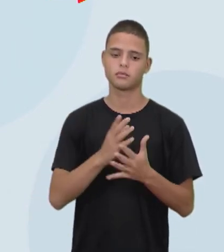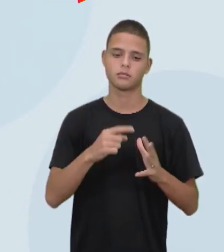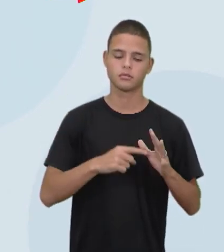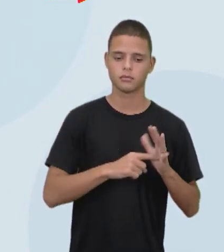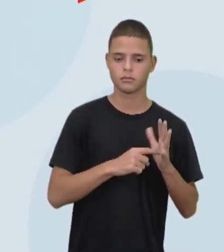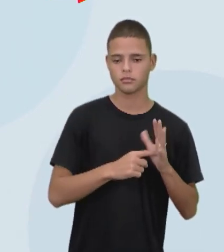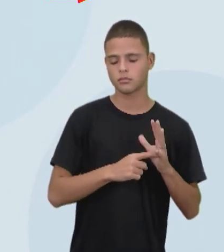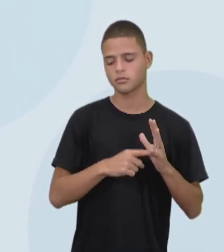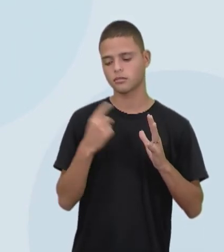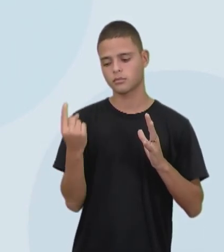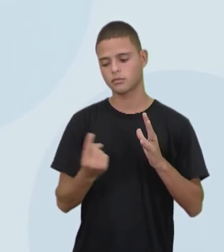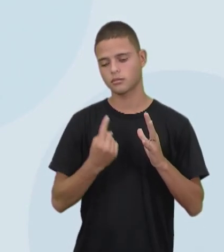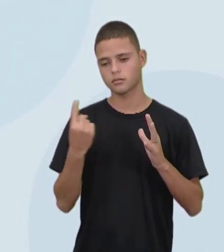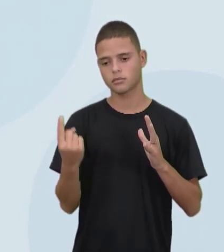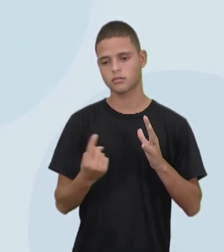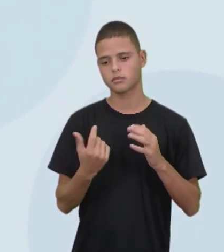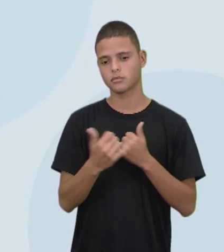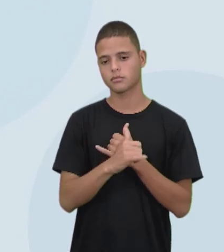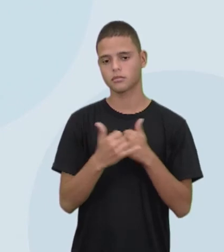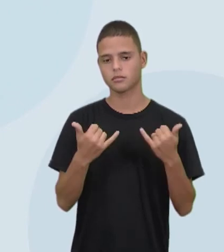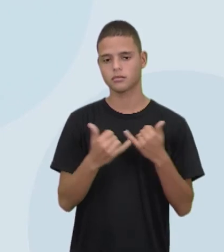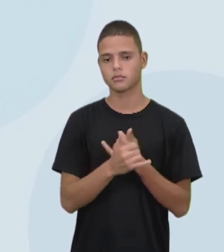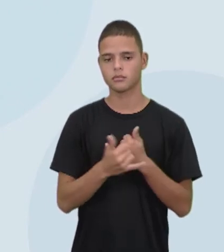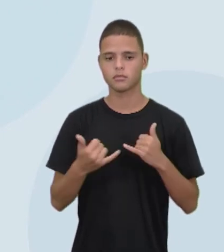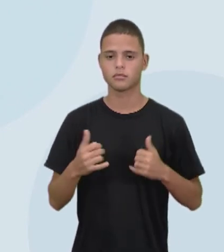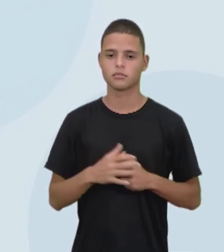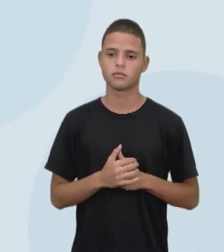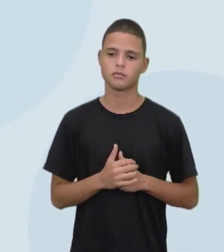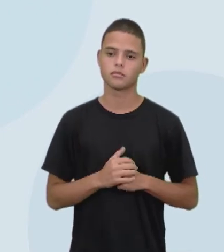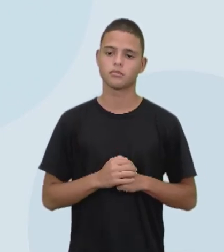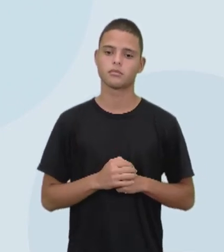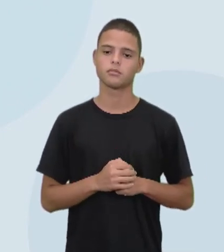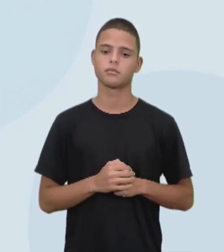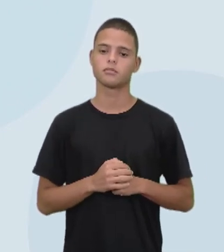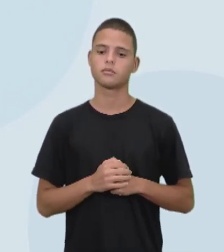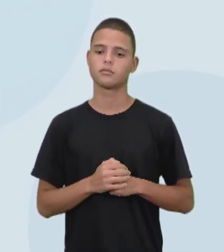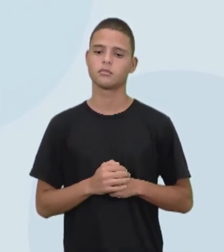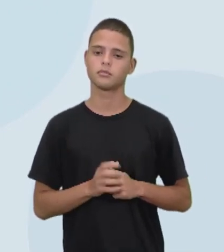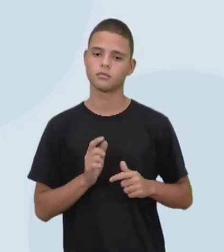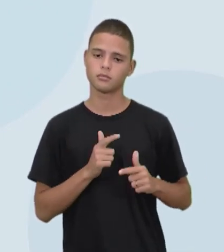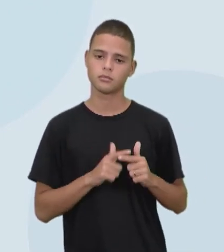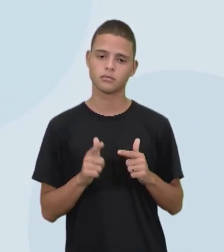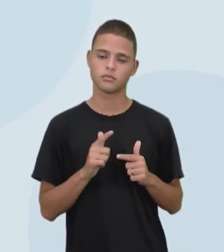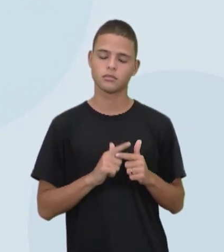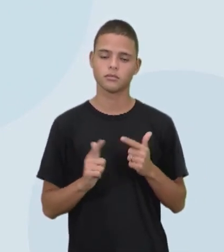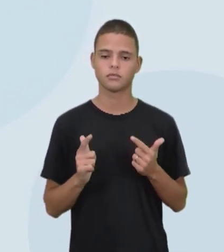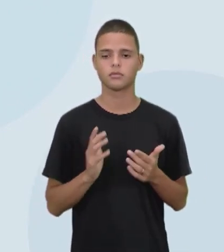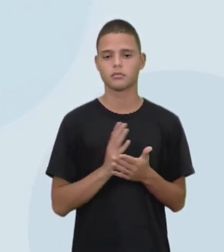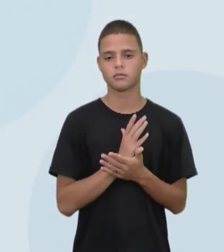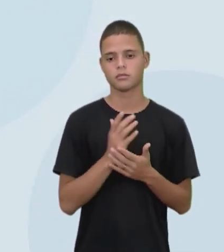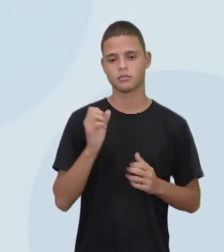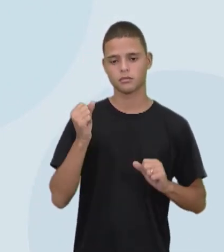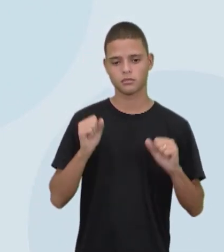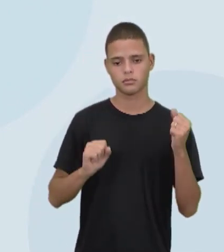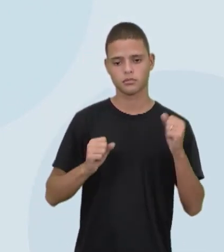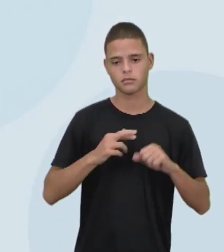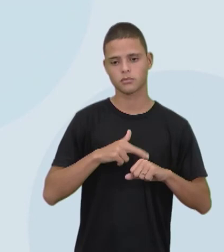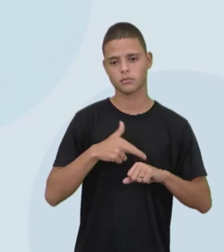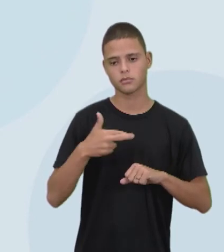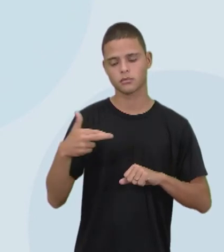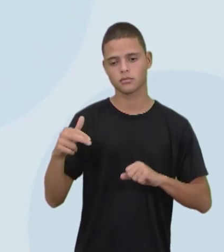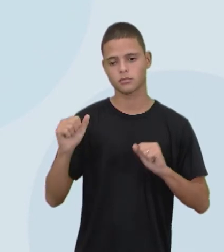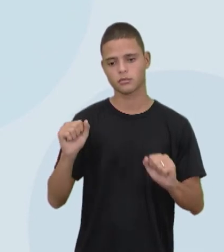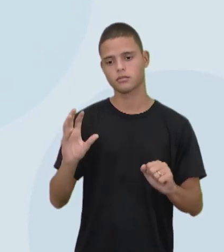girar e tudo mais para gerar eletricidade. O problema aí dessas usinas, né, é que pode ter problema